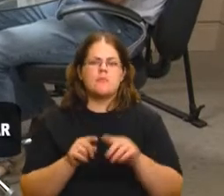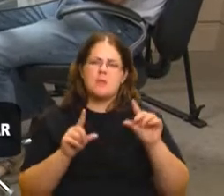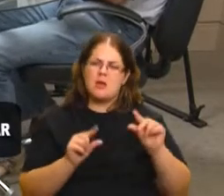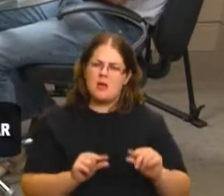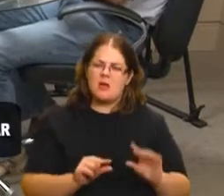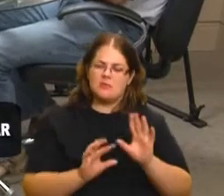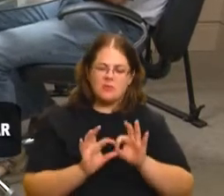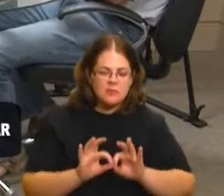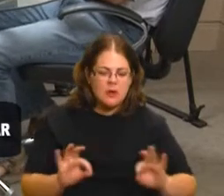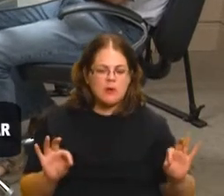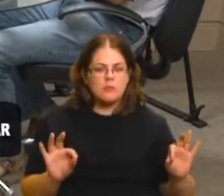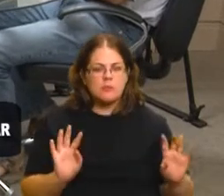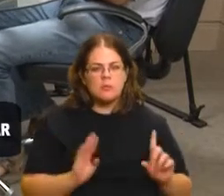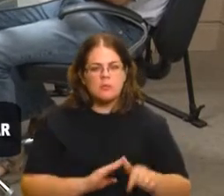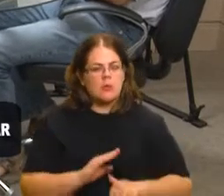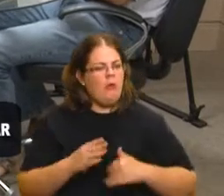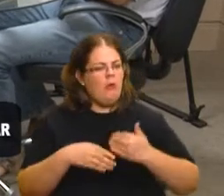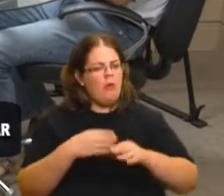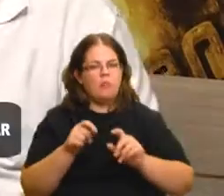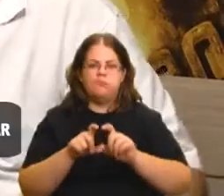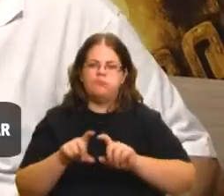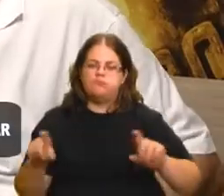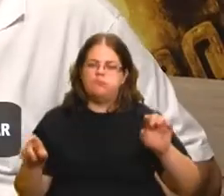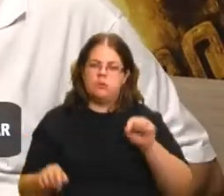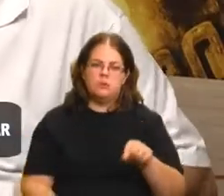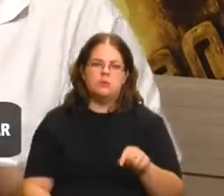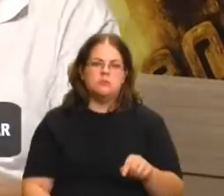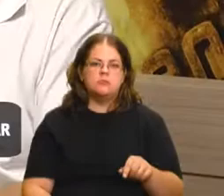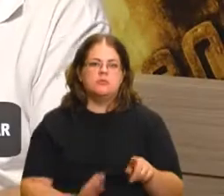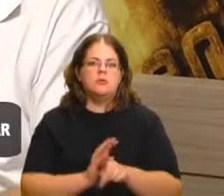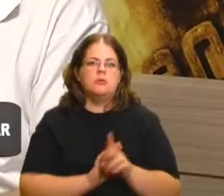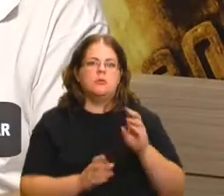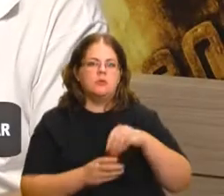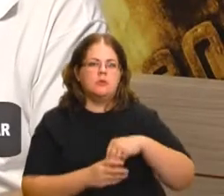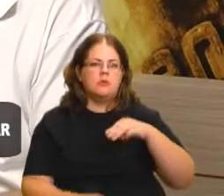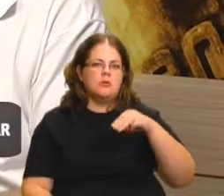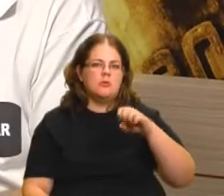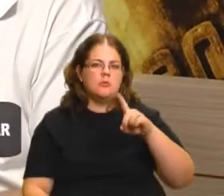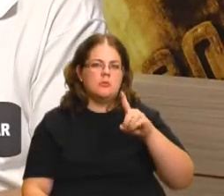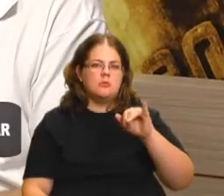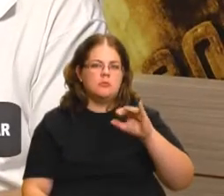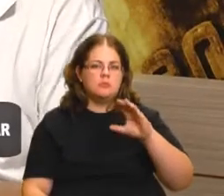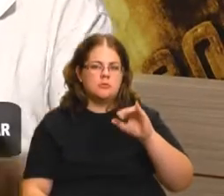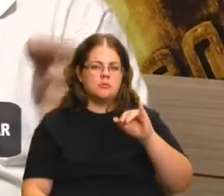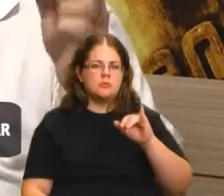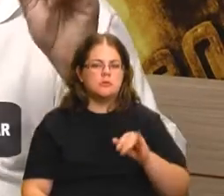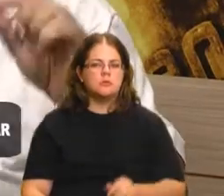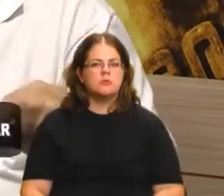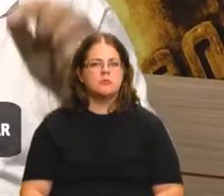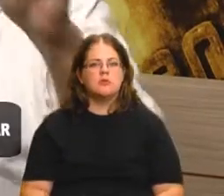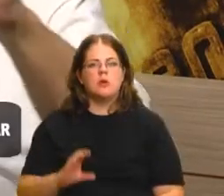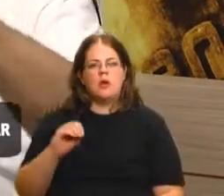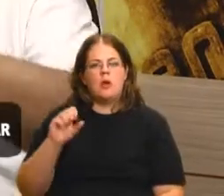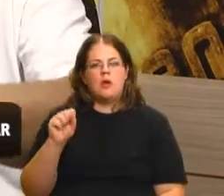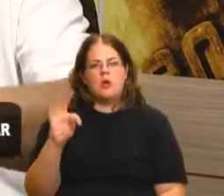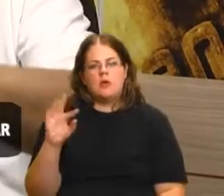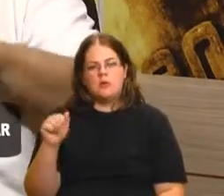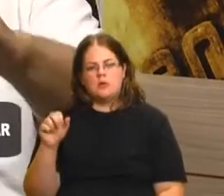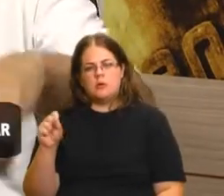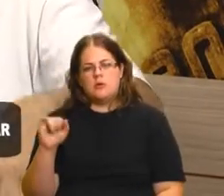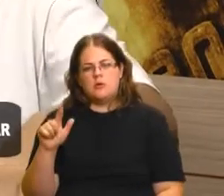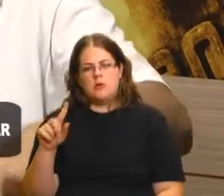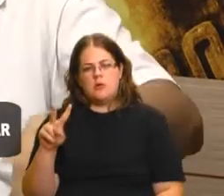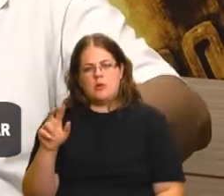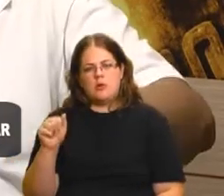menores em número. Muito menores. Isso vai se transformar numa política de Estado no governo Médici. Tá? Certo. O próprio Costa Silva. Costa Silva se elegeu